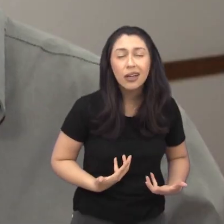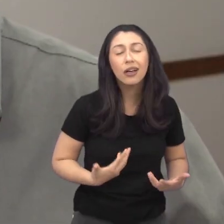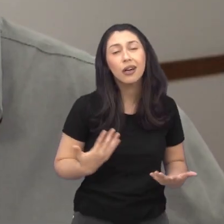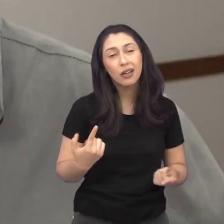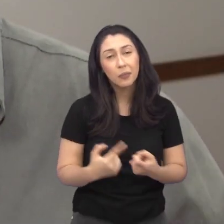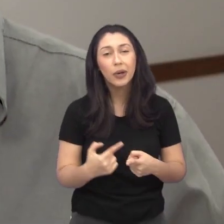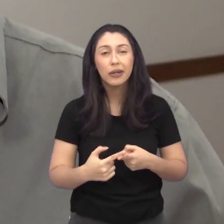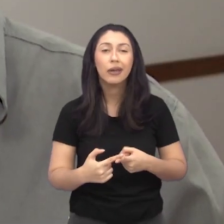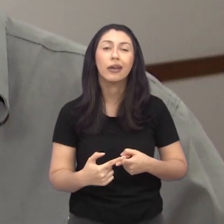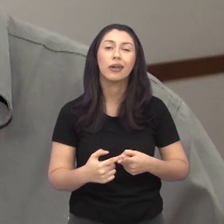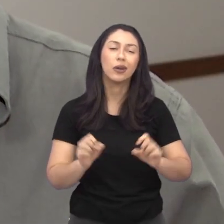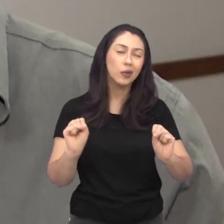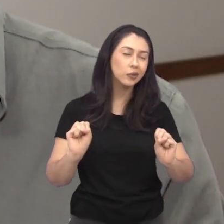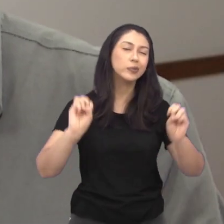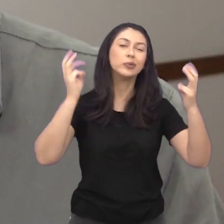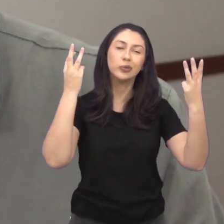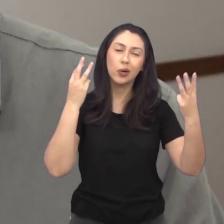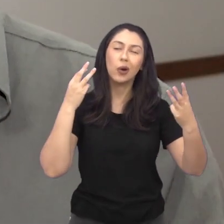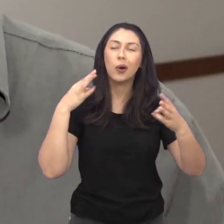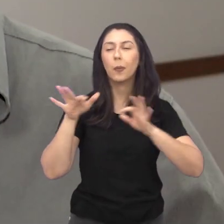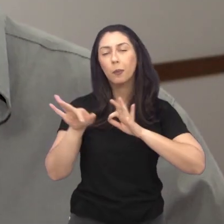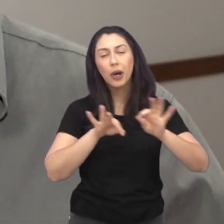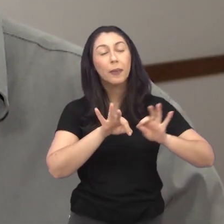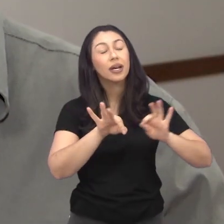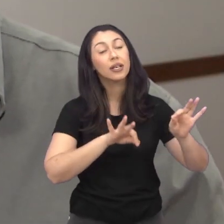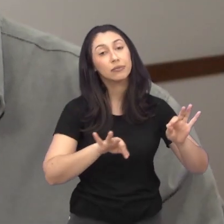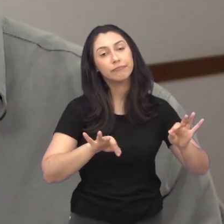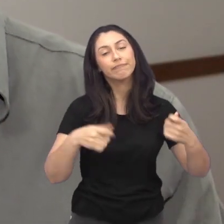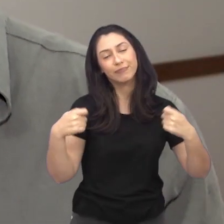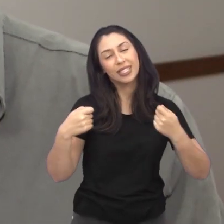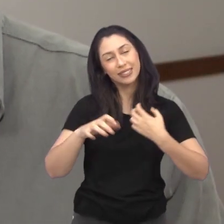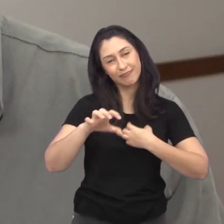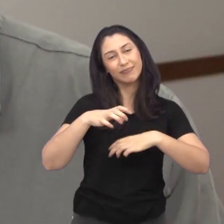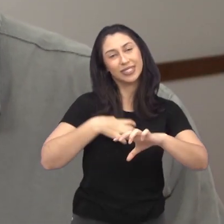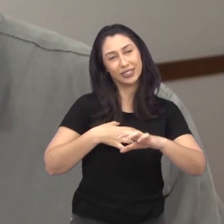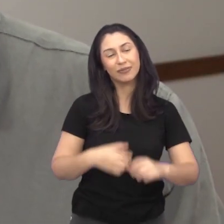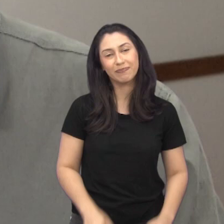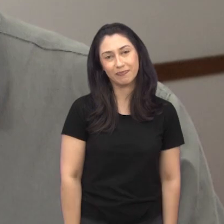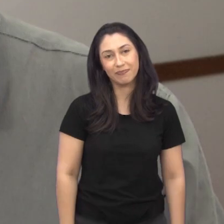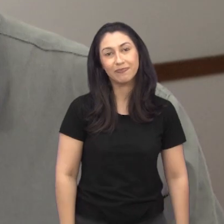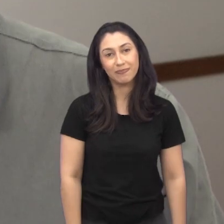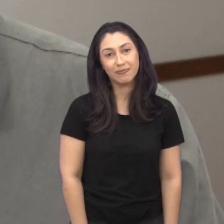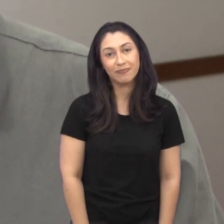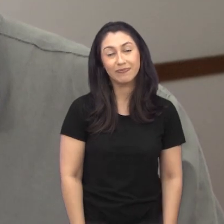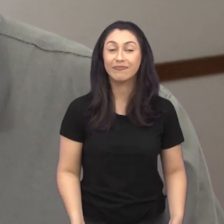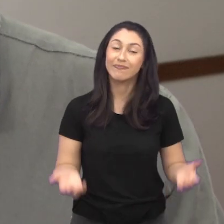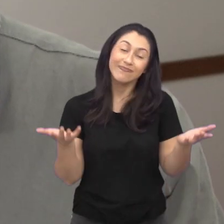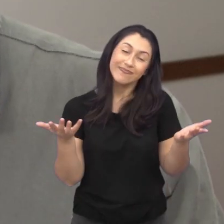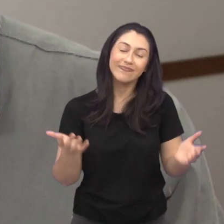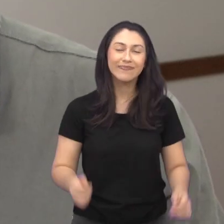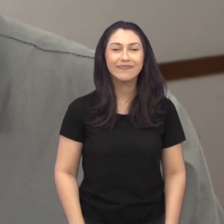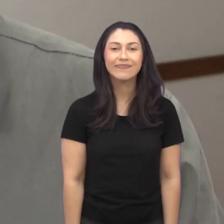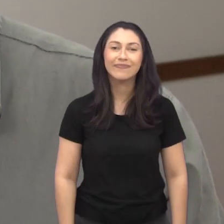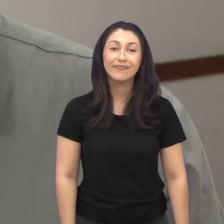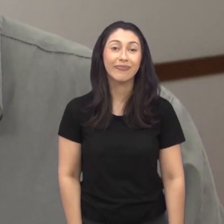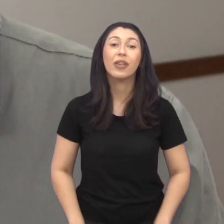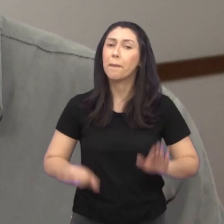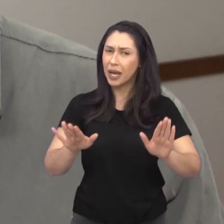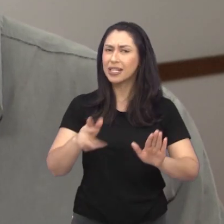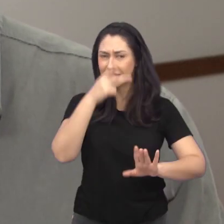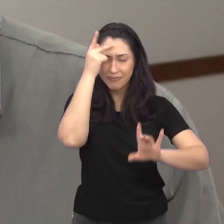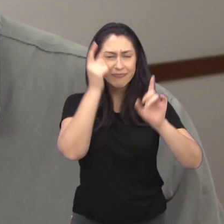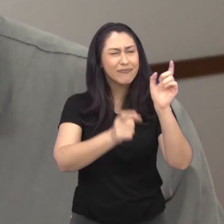pela preparação do show e tal, né? Você tem que pensar tudo nisso, né? E é isso, mas a maioria